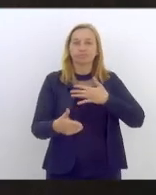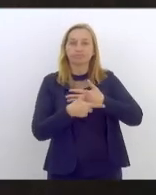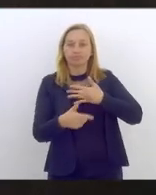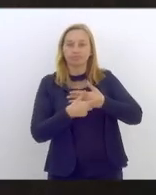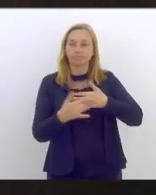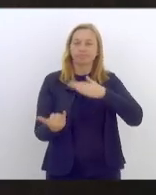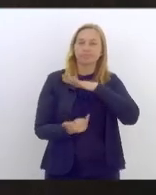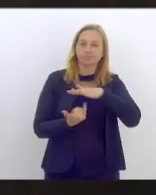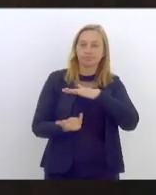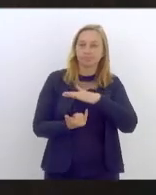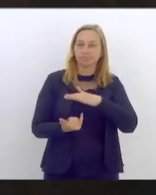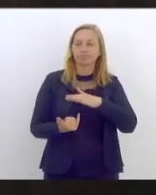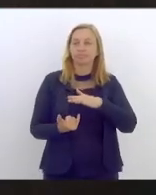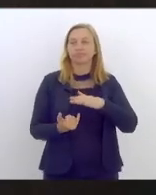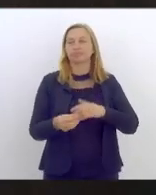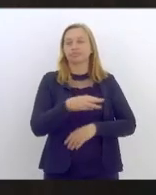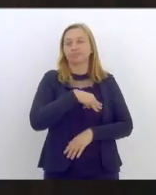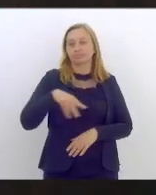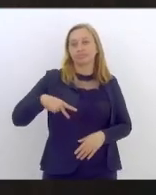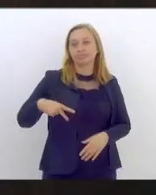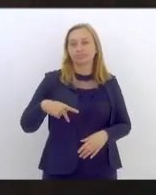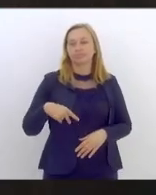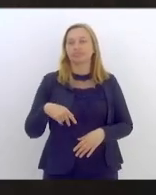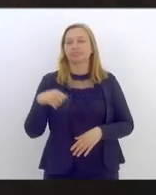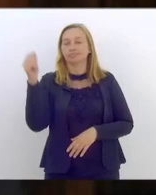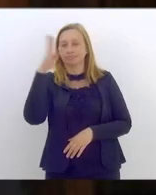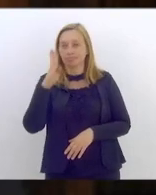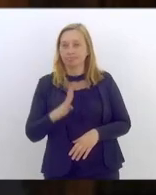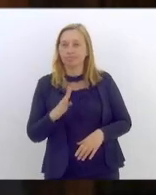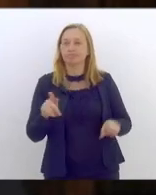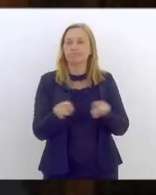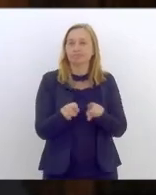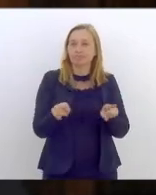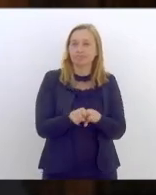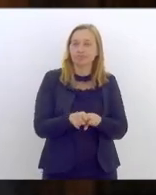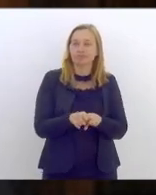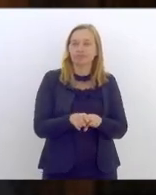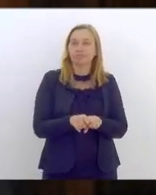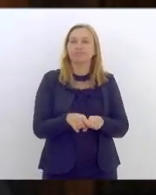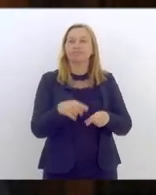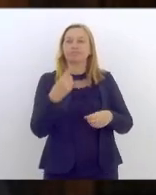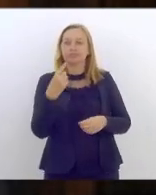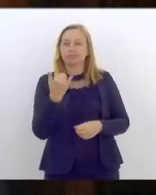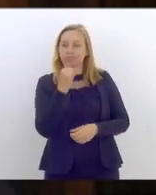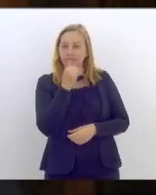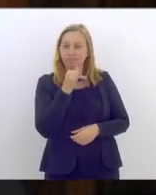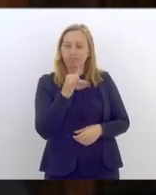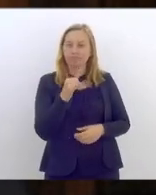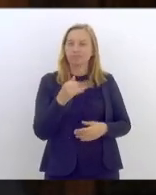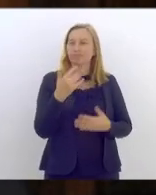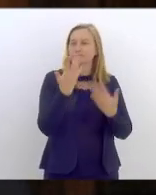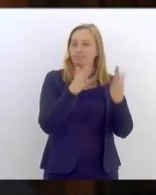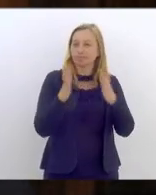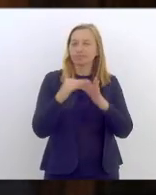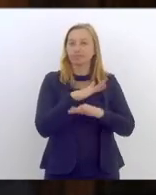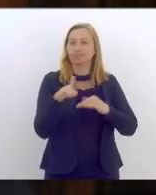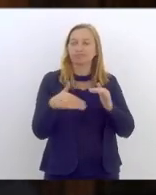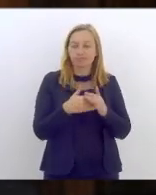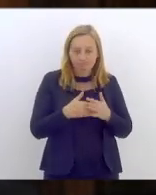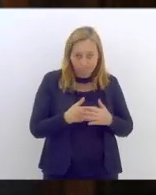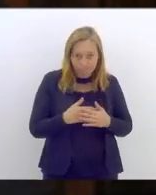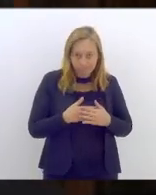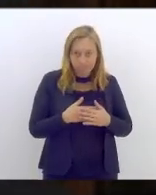tem produzido para a sociedade brasileira e também para a sociedade Fluminense então fica aqui os meus parabéns a todos